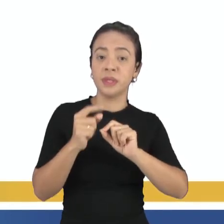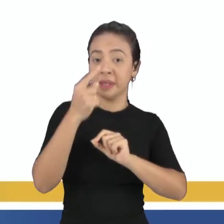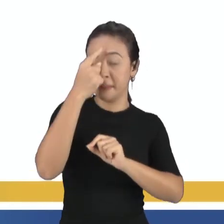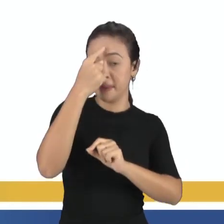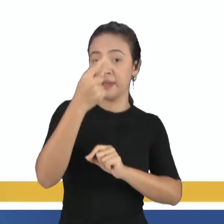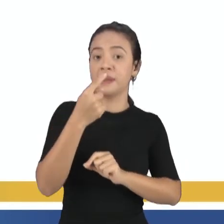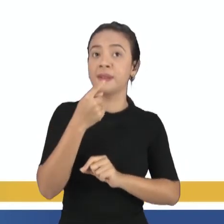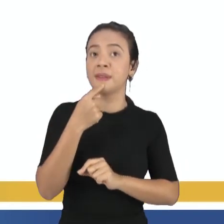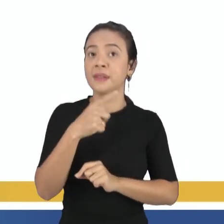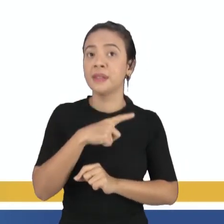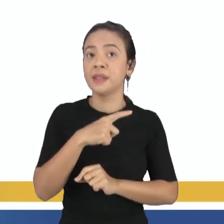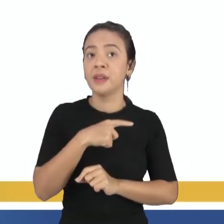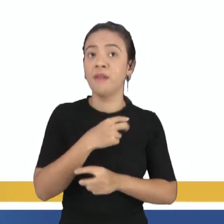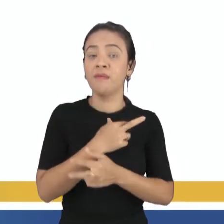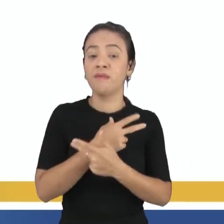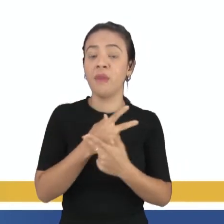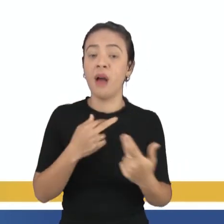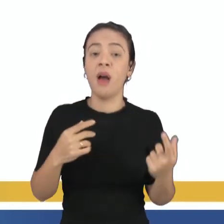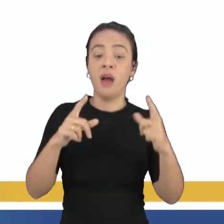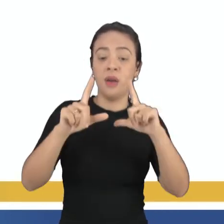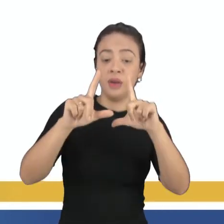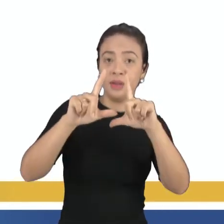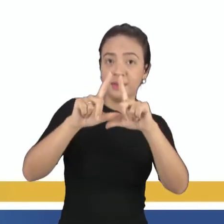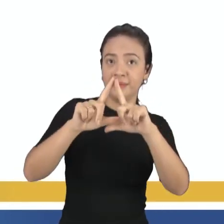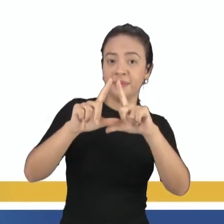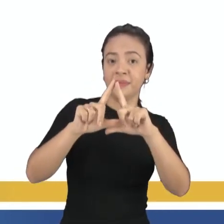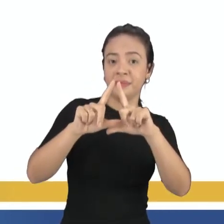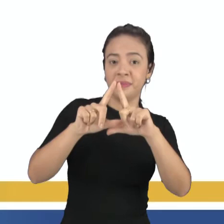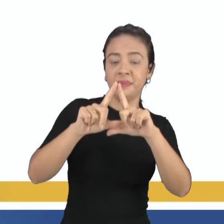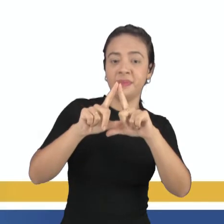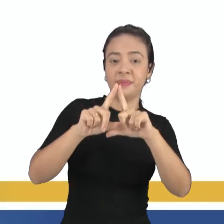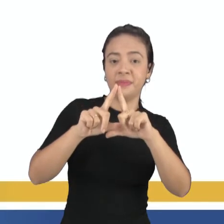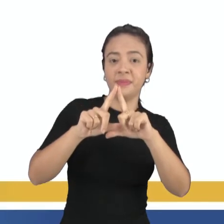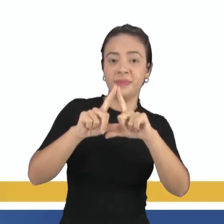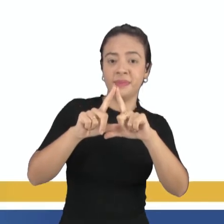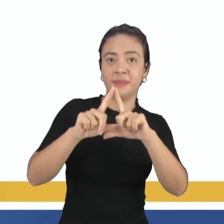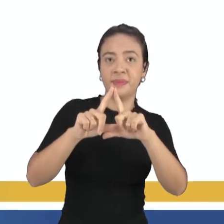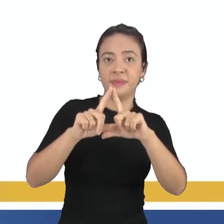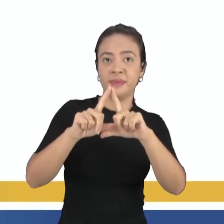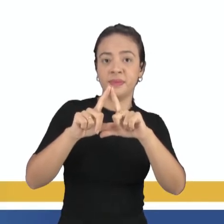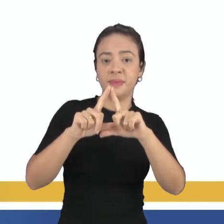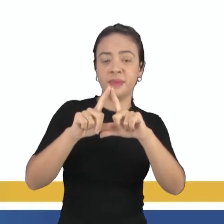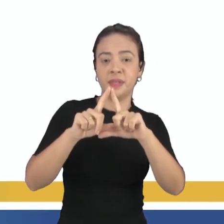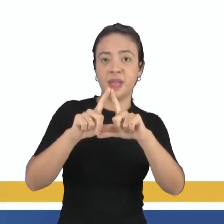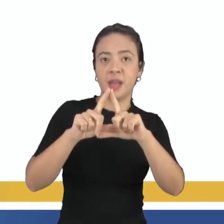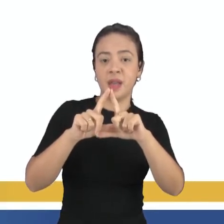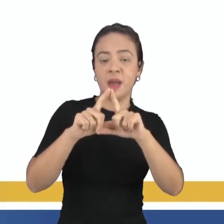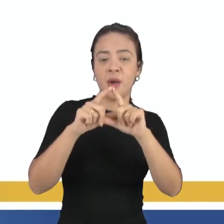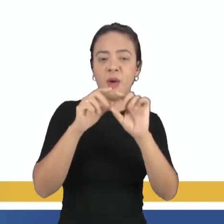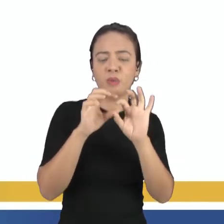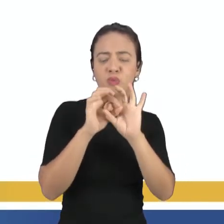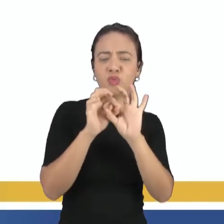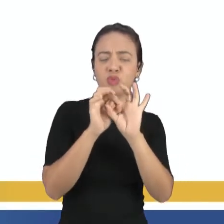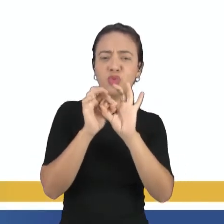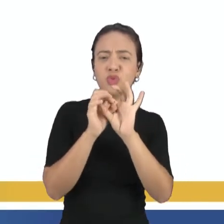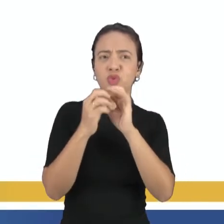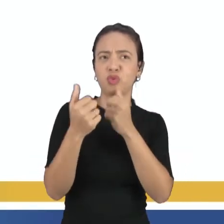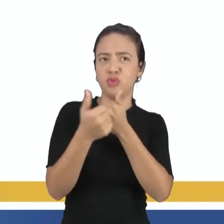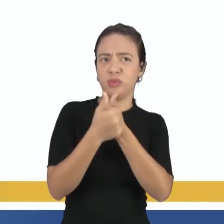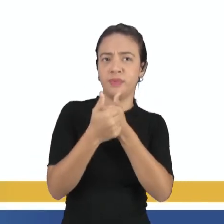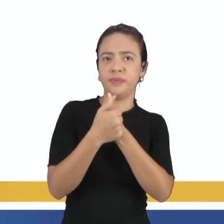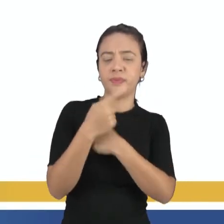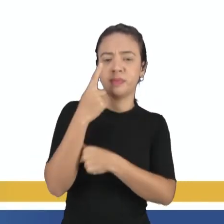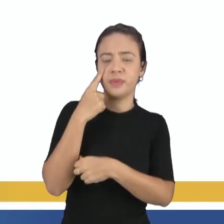figura é formada por vários triângulozinhos, né? Um próximo do outro. Então, a pergunta é: